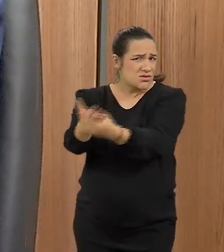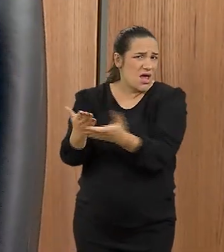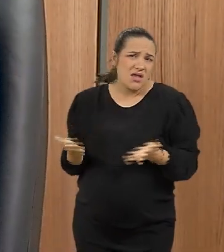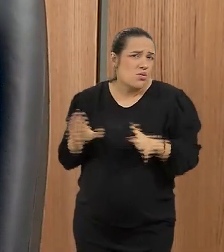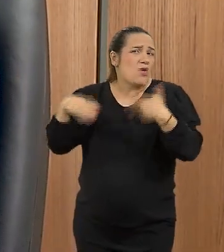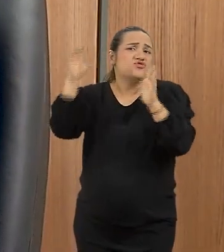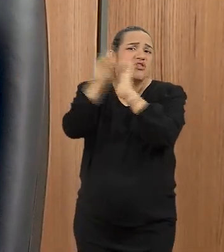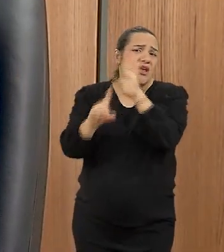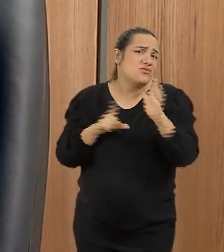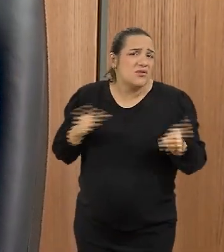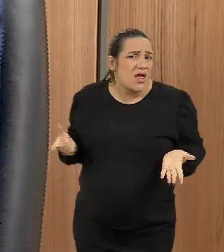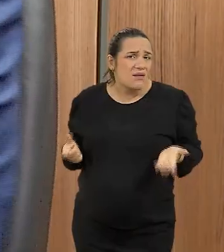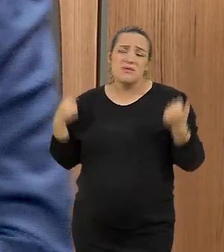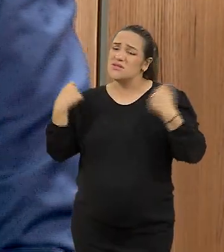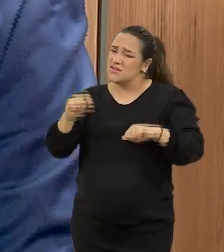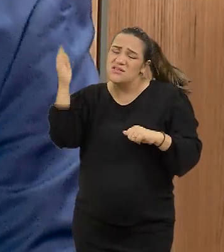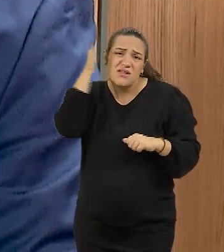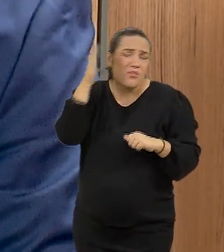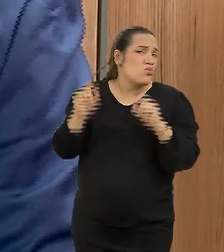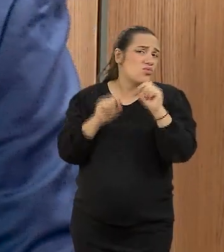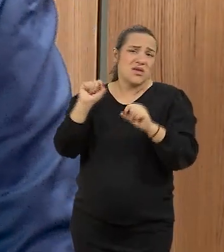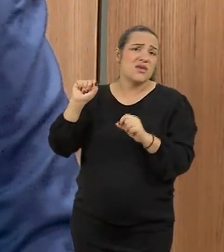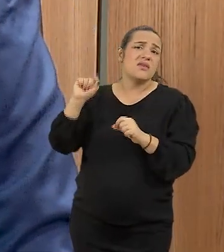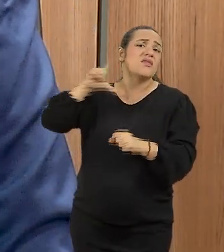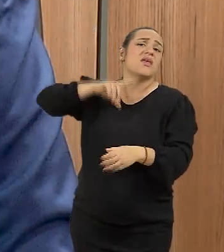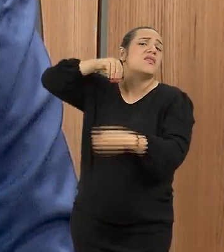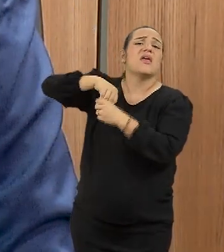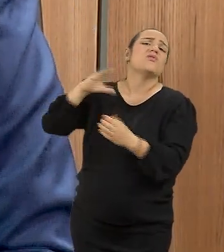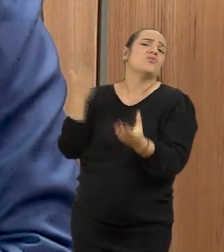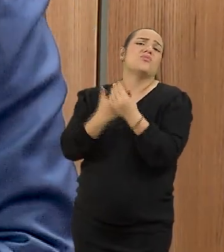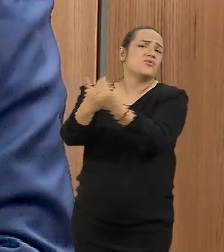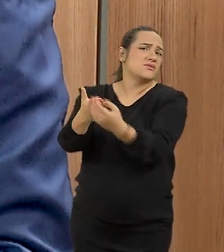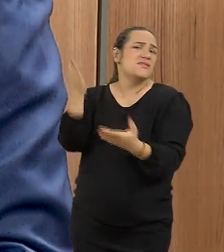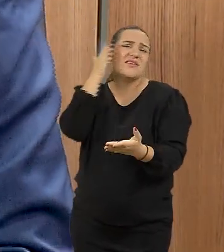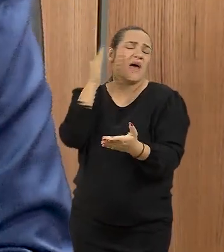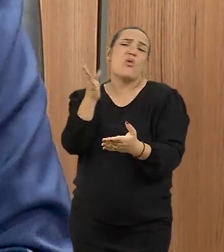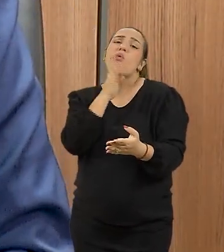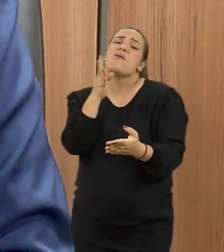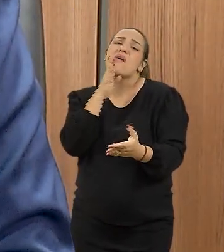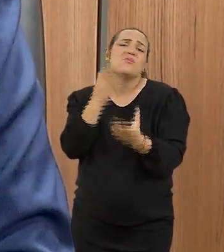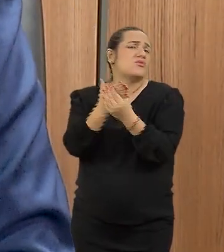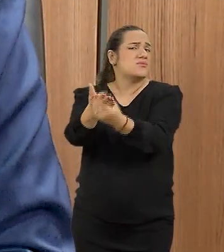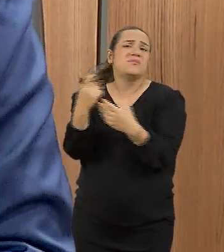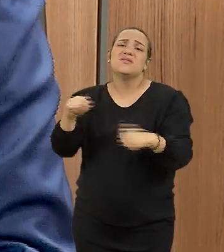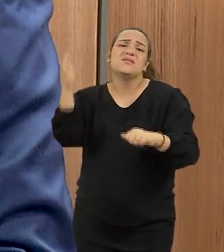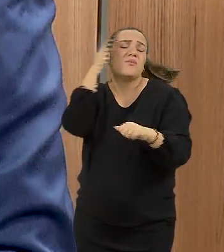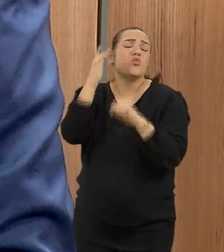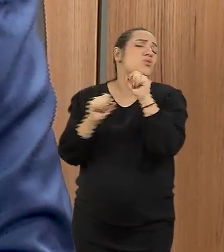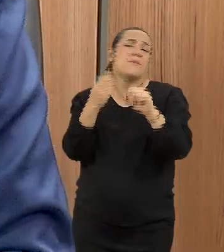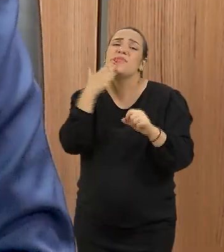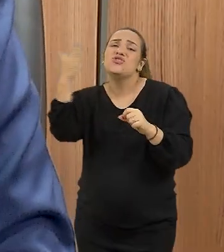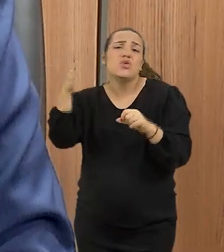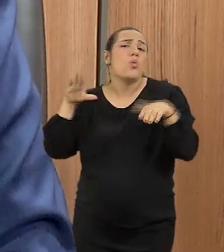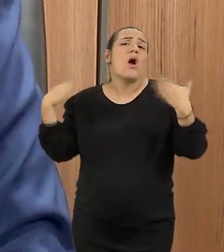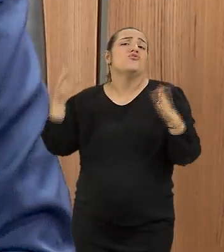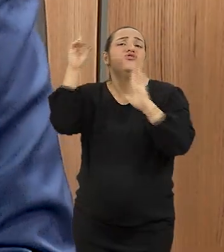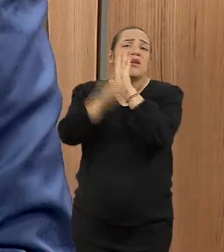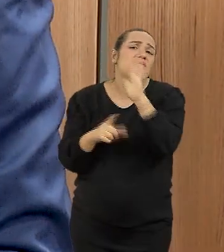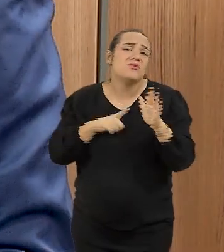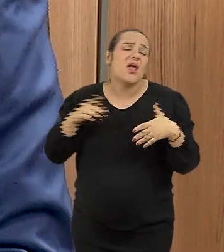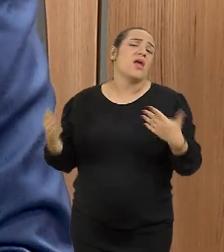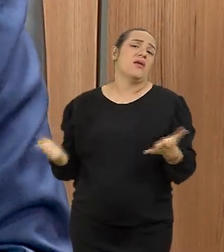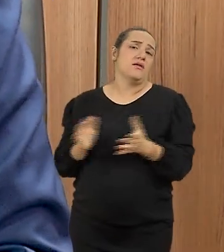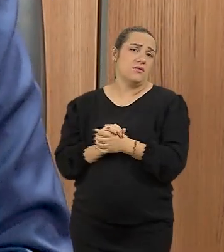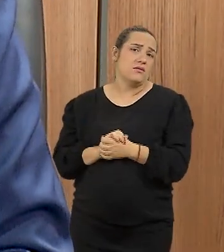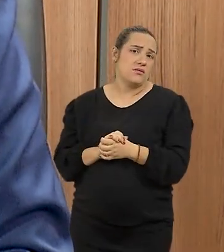que um mediador não tenha um link com a realidade daquele processo, não conheça aquele processo, não saiba o que se está pedindo e